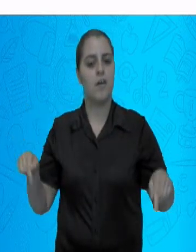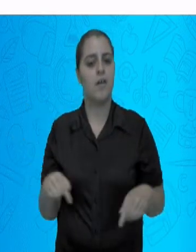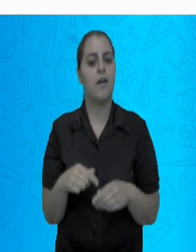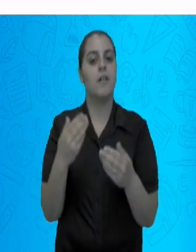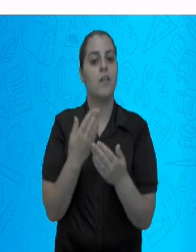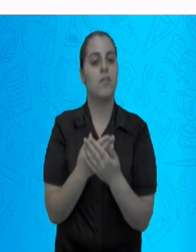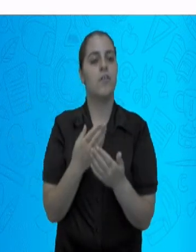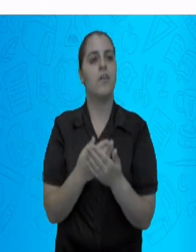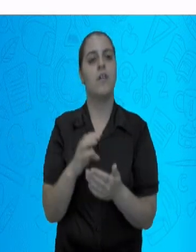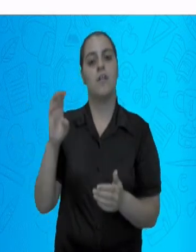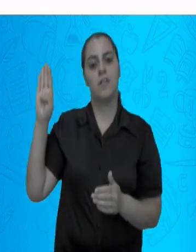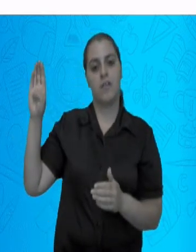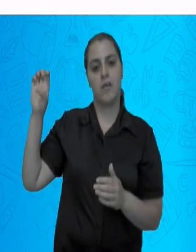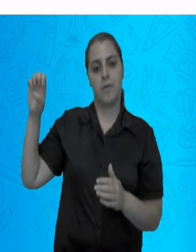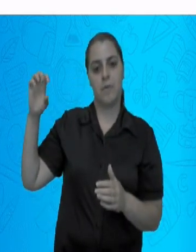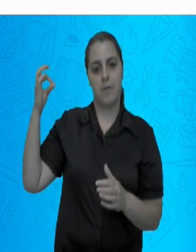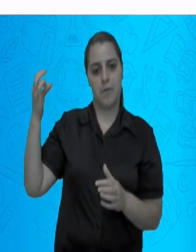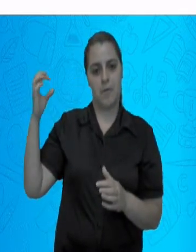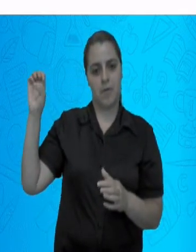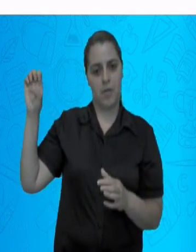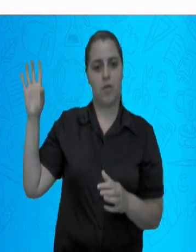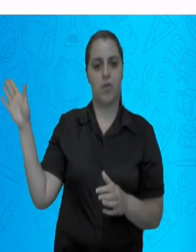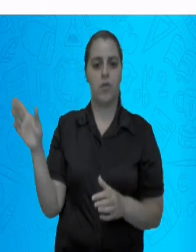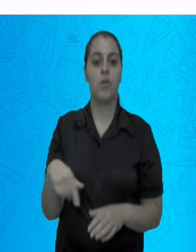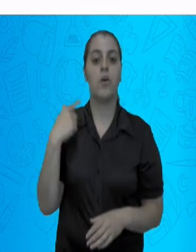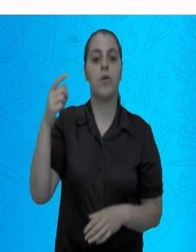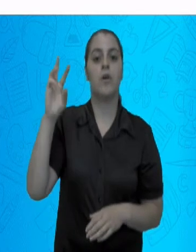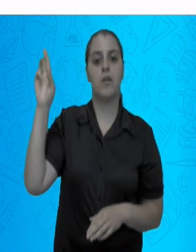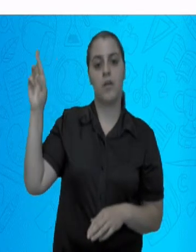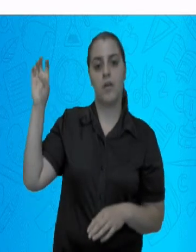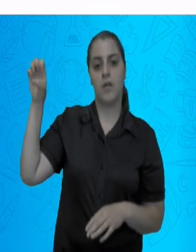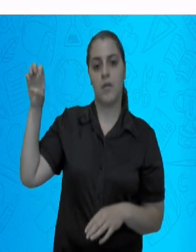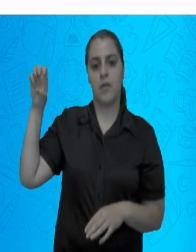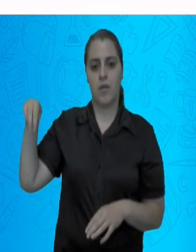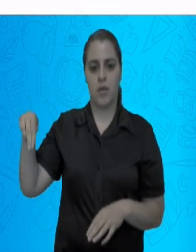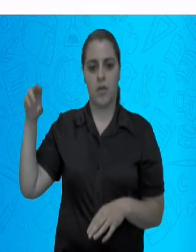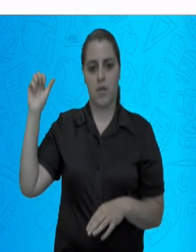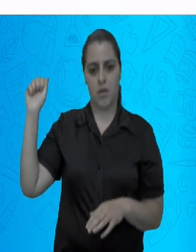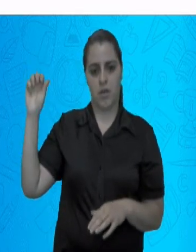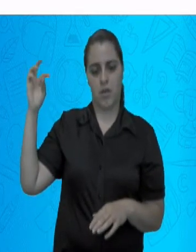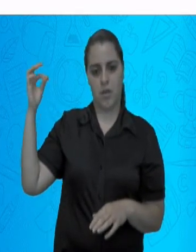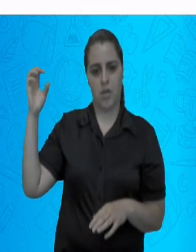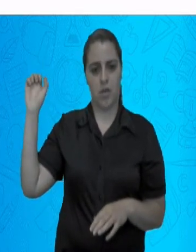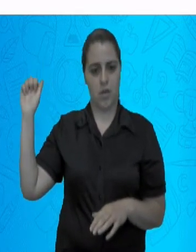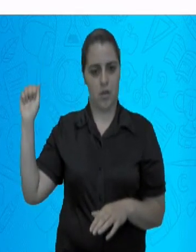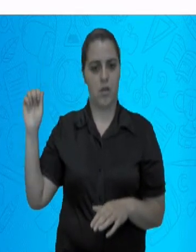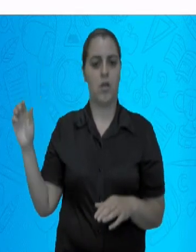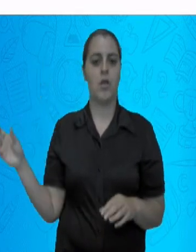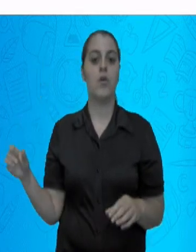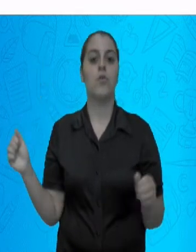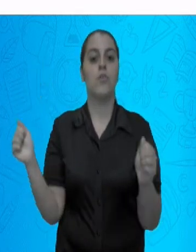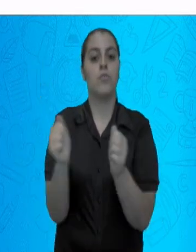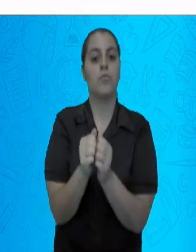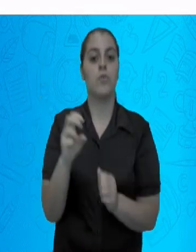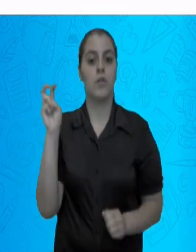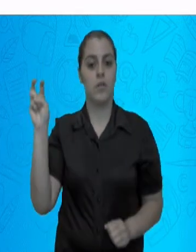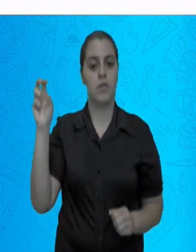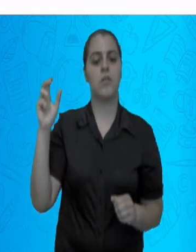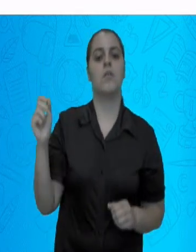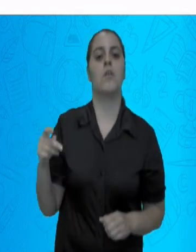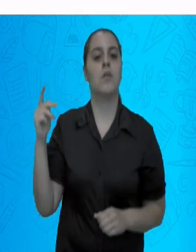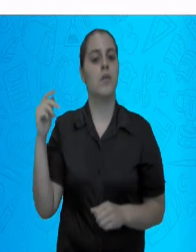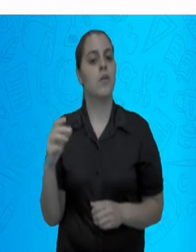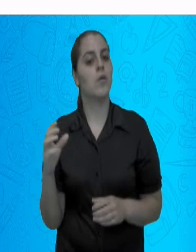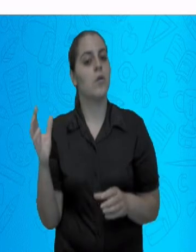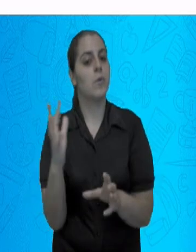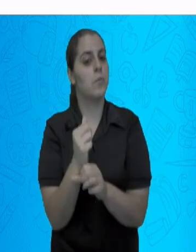e da Renata conquistaram juntas 5 pontos? Então, vamos analisar Beth e Renata.